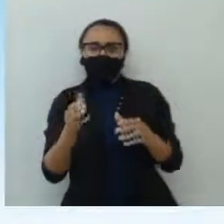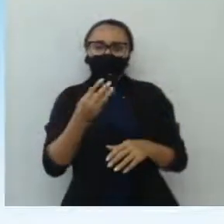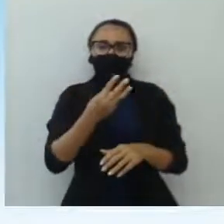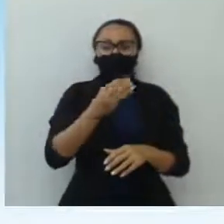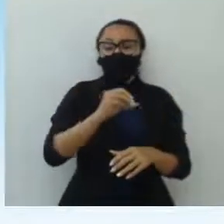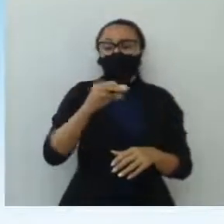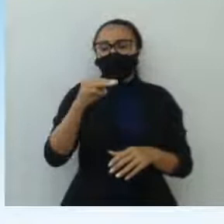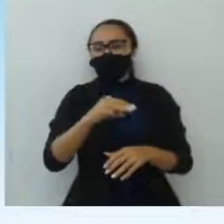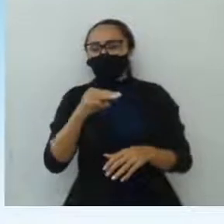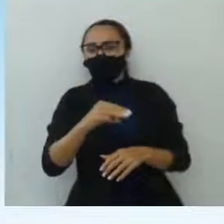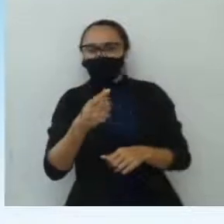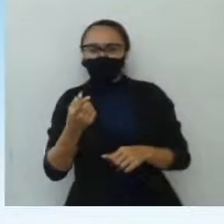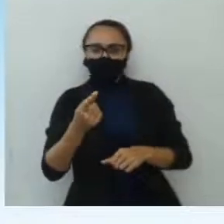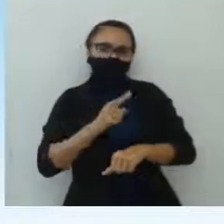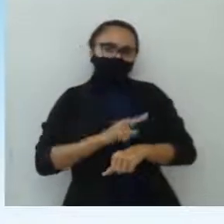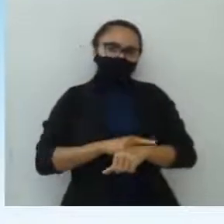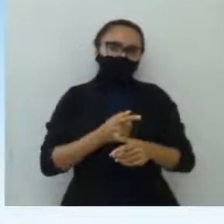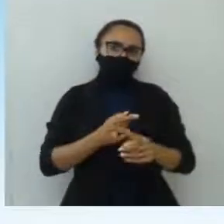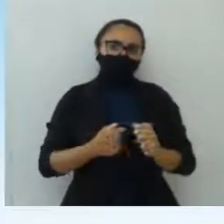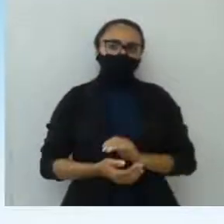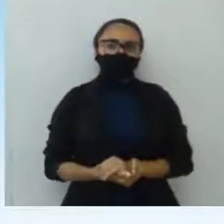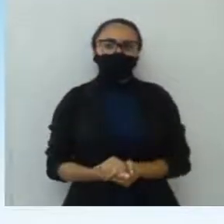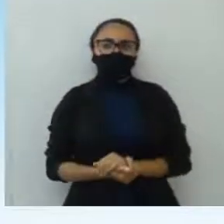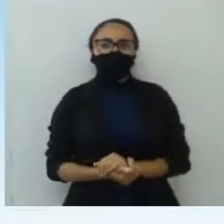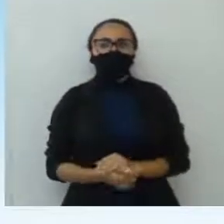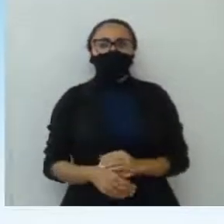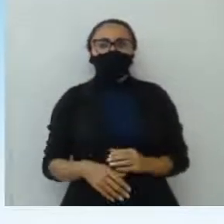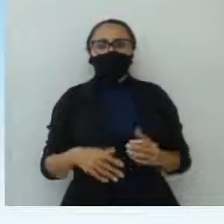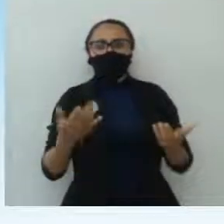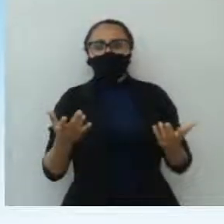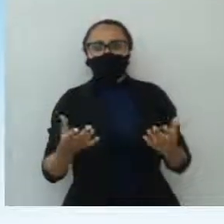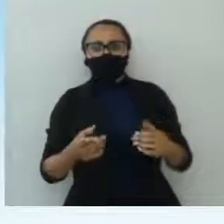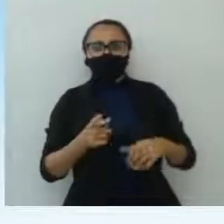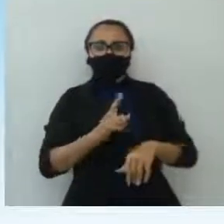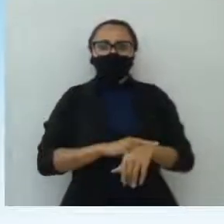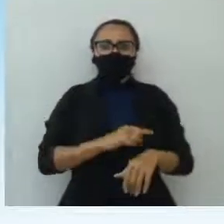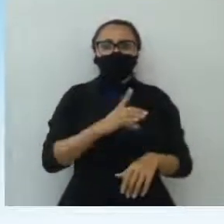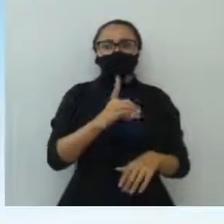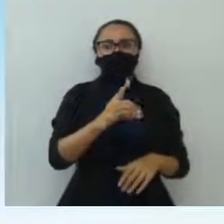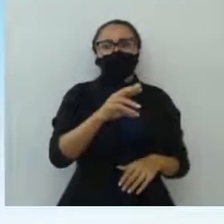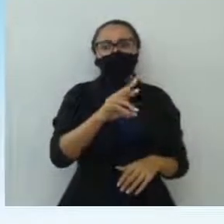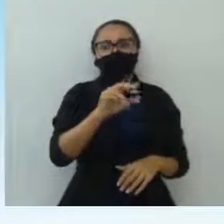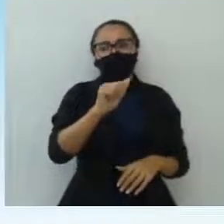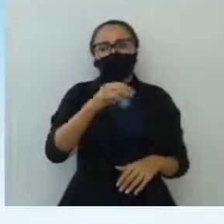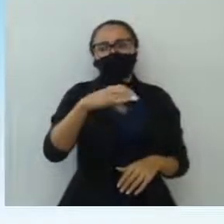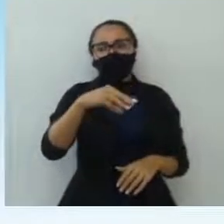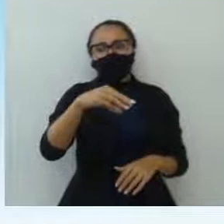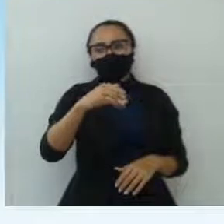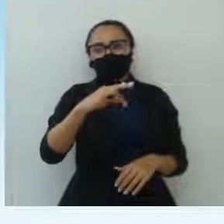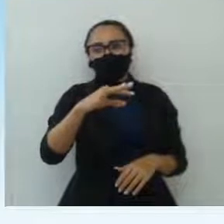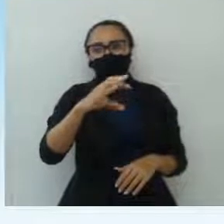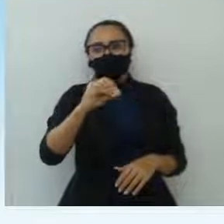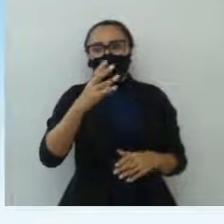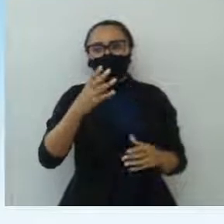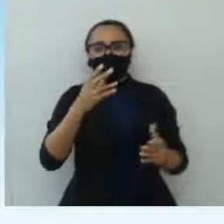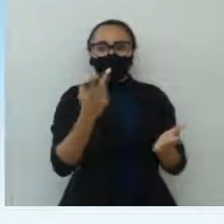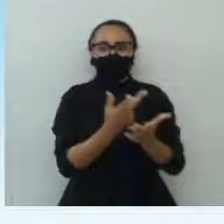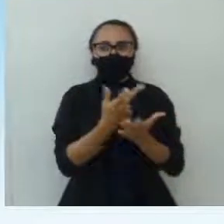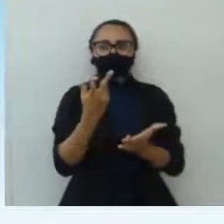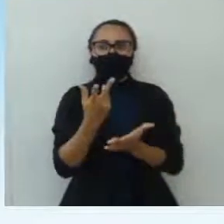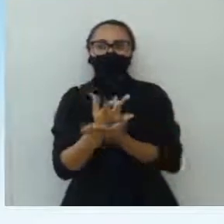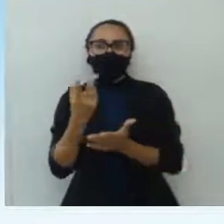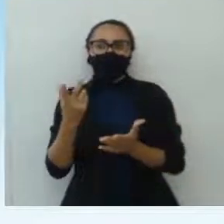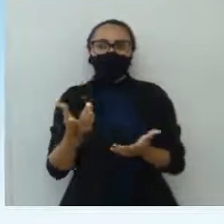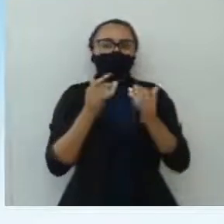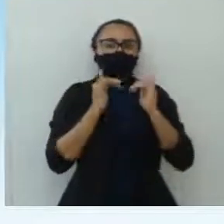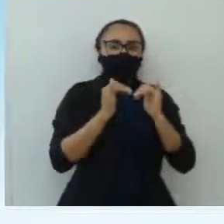aquela narrativa, né, aquela peça. O tempo dramático é o tempo em que acontecem os fatos da narrativa. Então, a gente pode